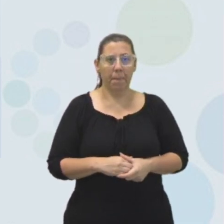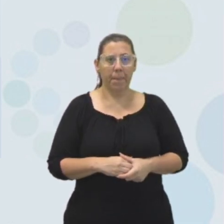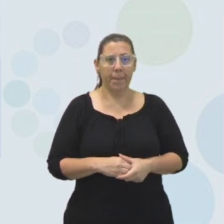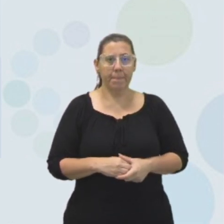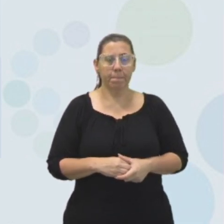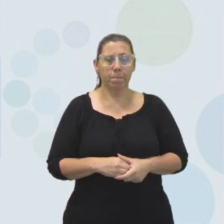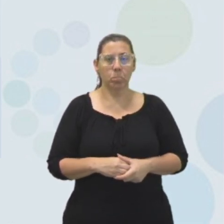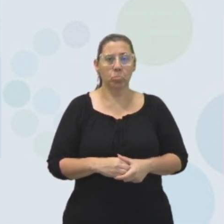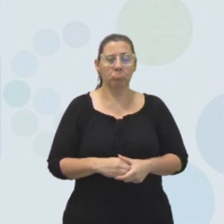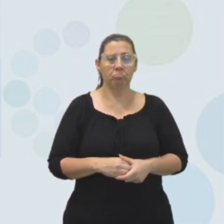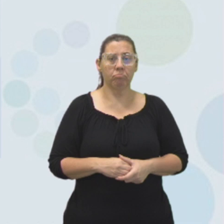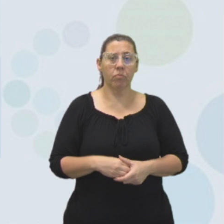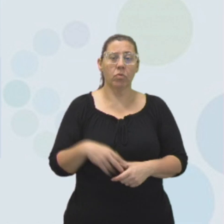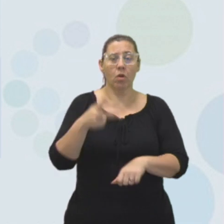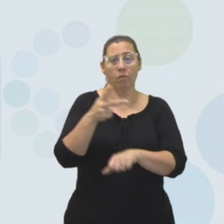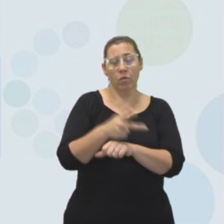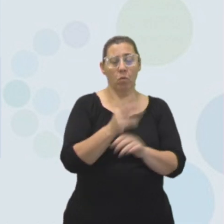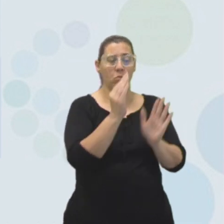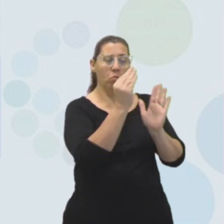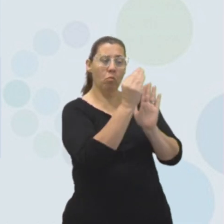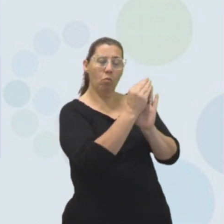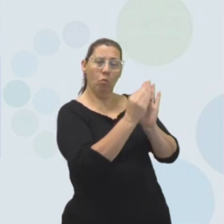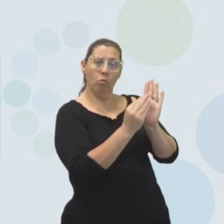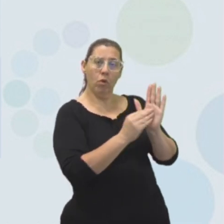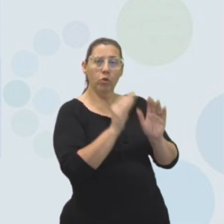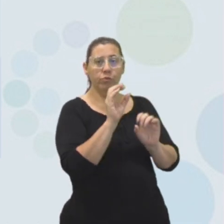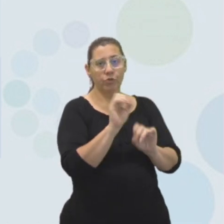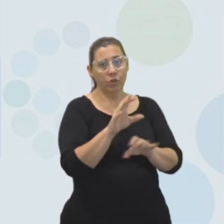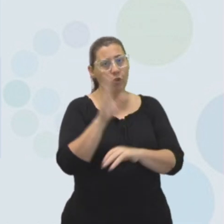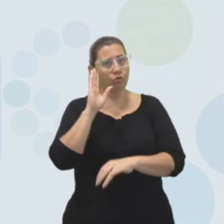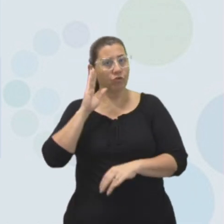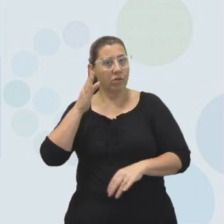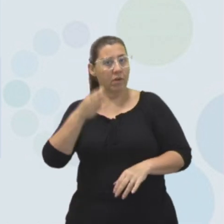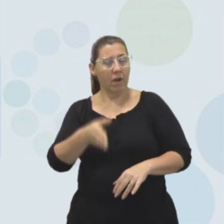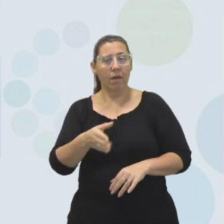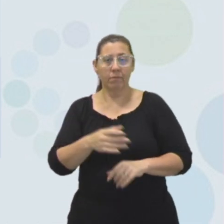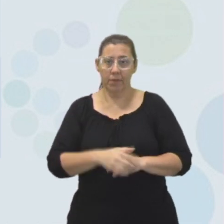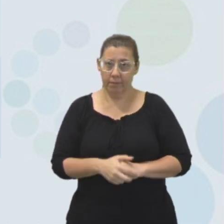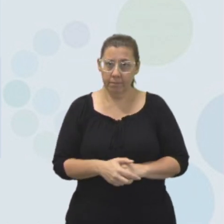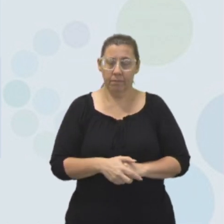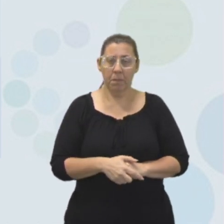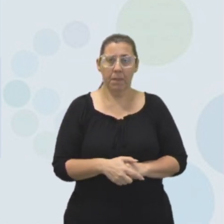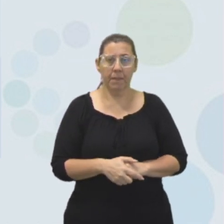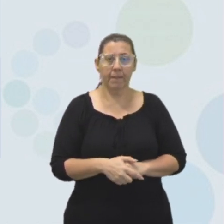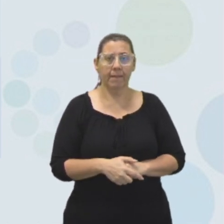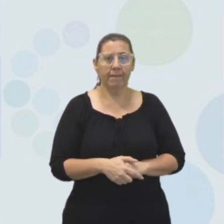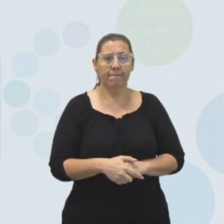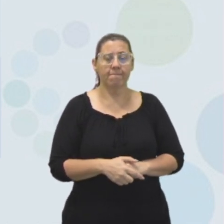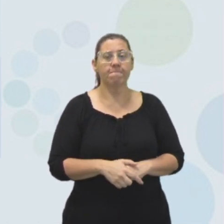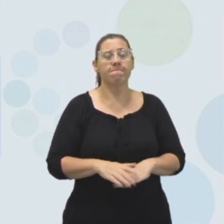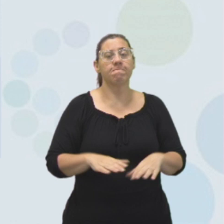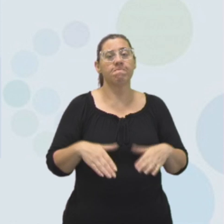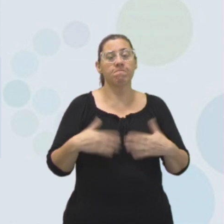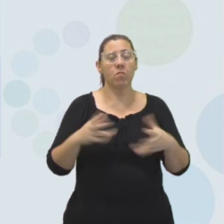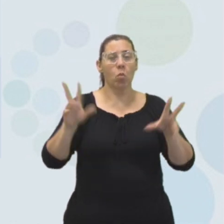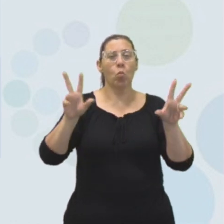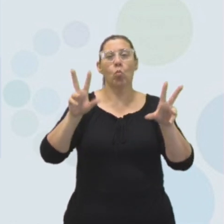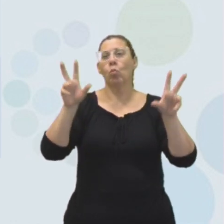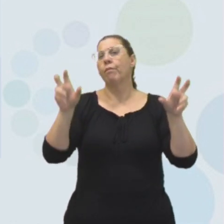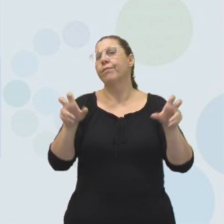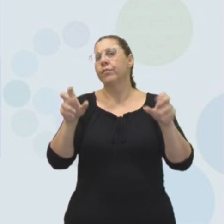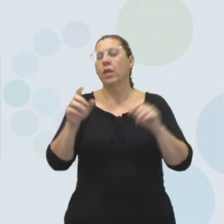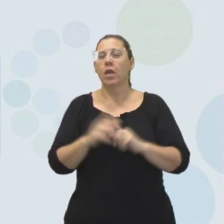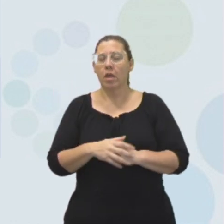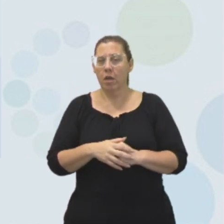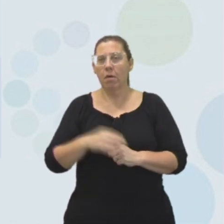como conteúdo de ensino, como forma direta ou como indireta. Então, determinado assunto, determinado